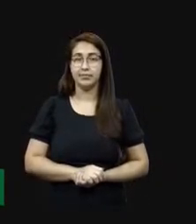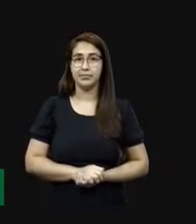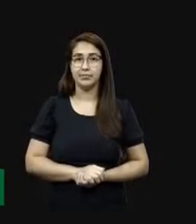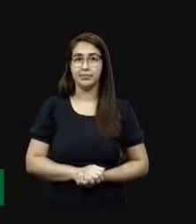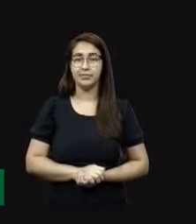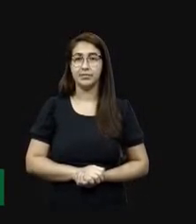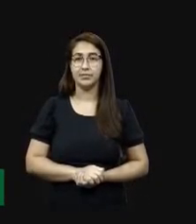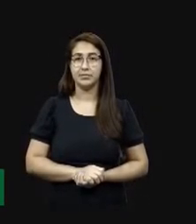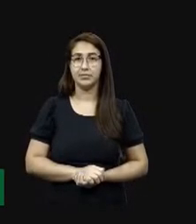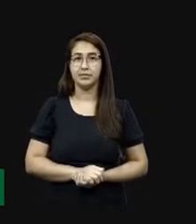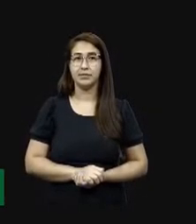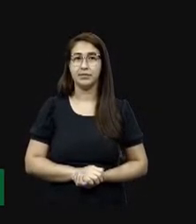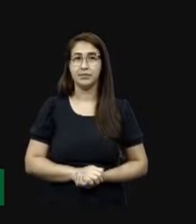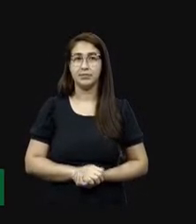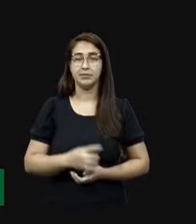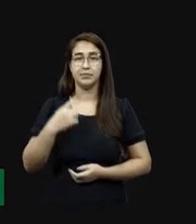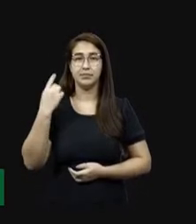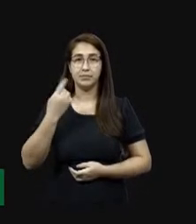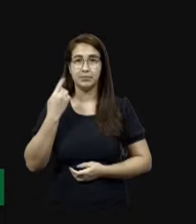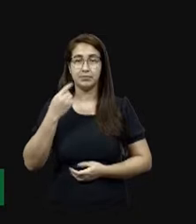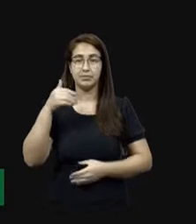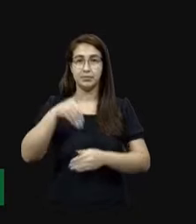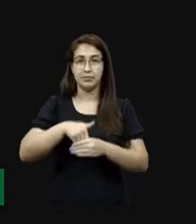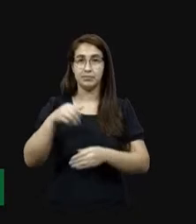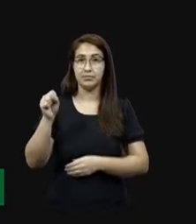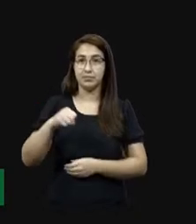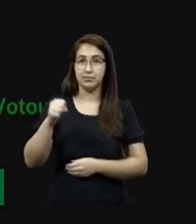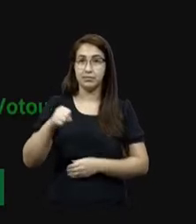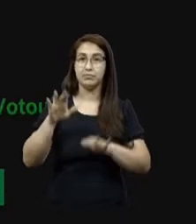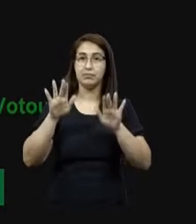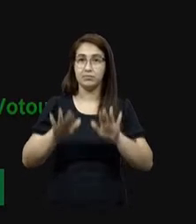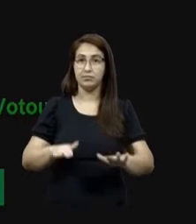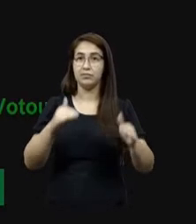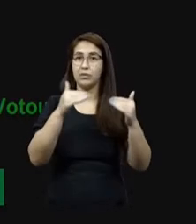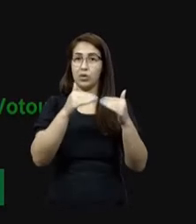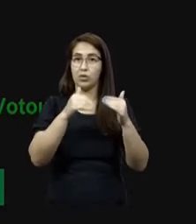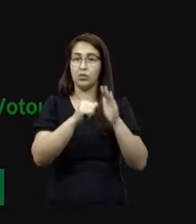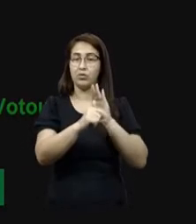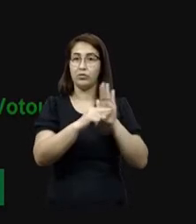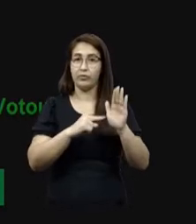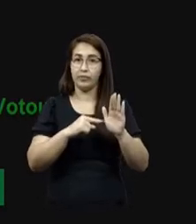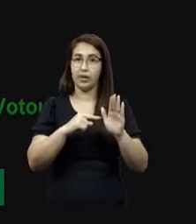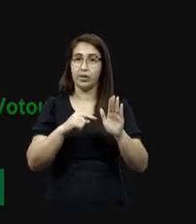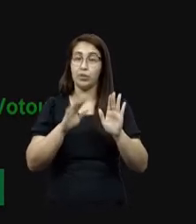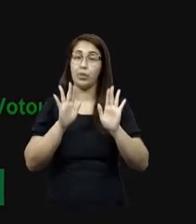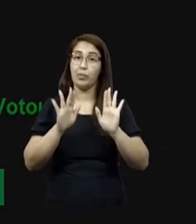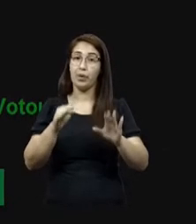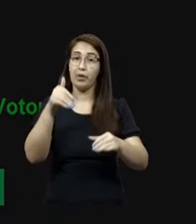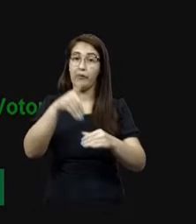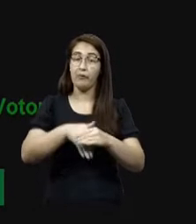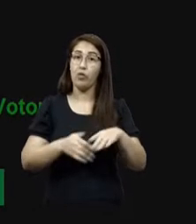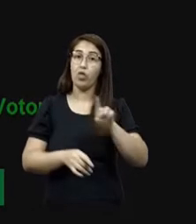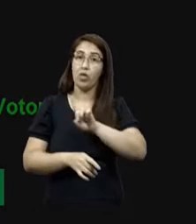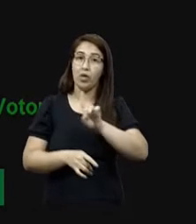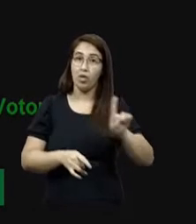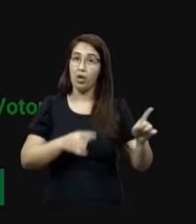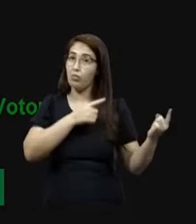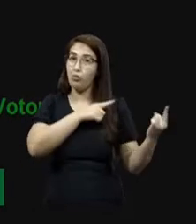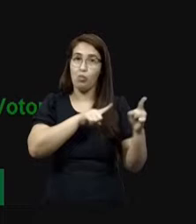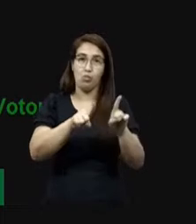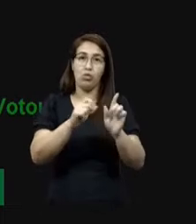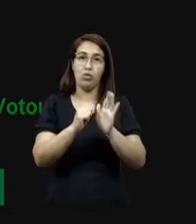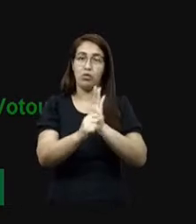Continua em discussão. Os deputados que votarem sim, mantêm o veto. Quem vota não, rejeita o